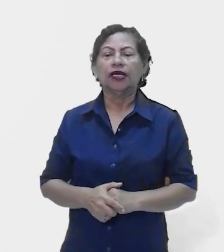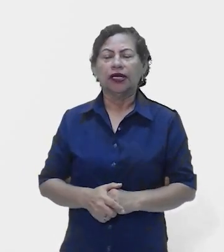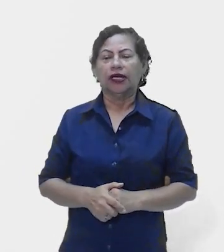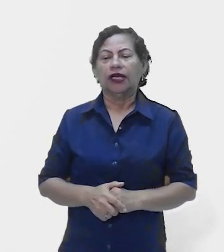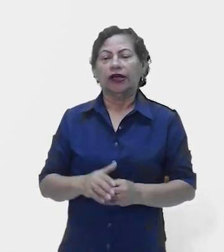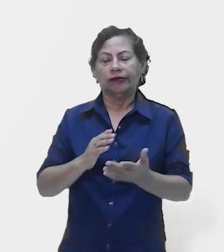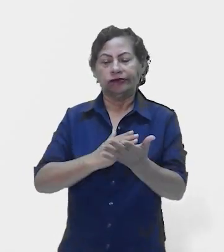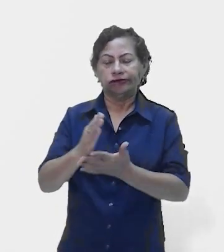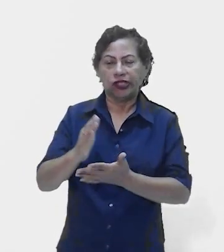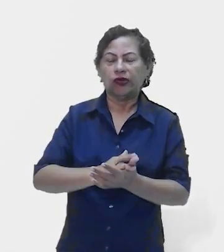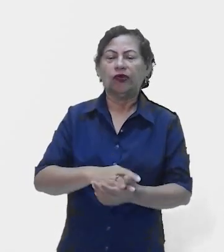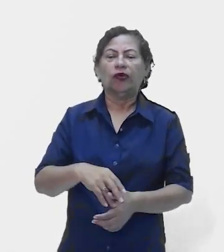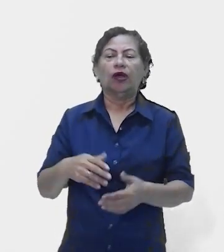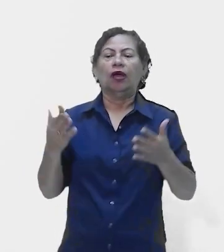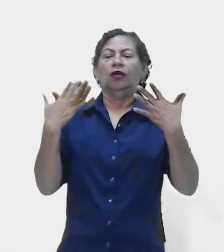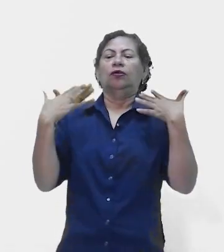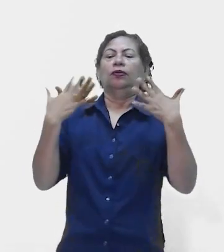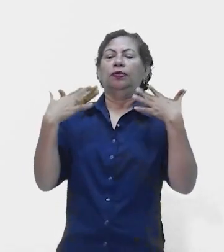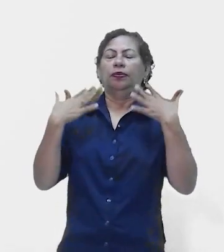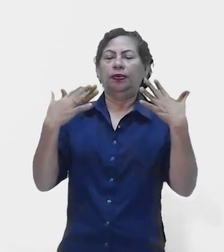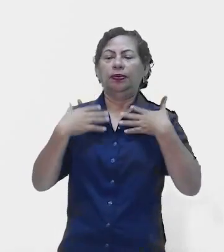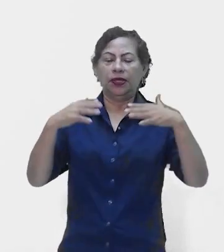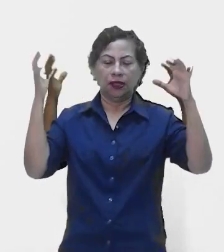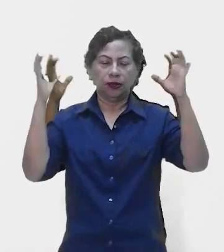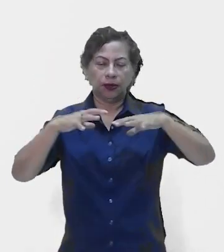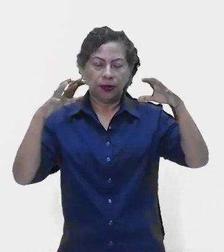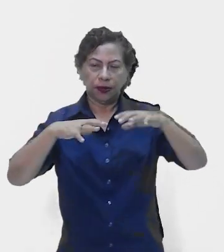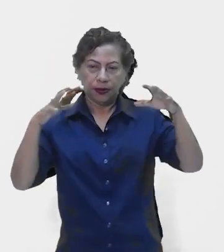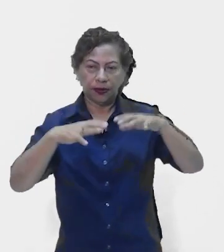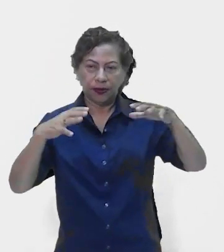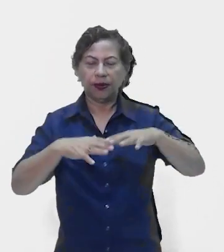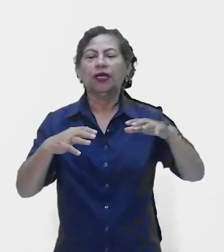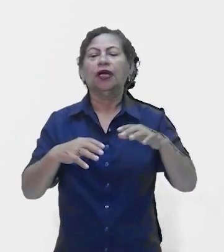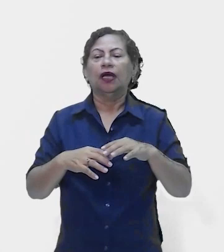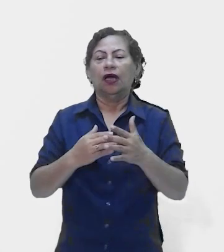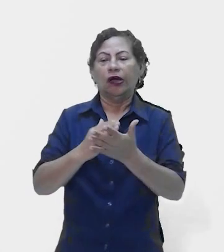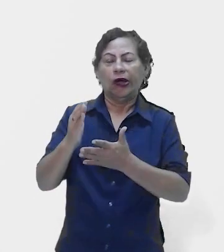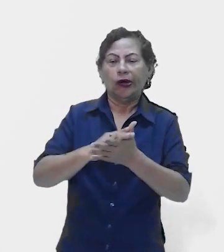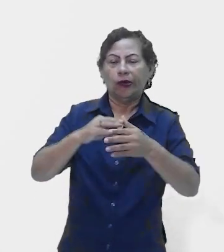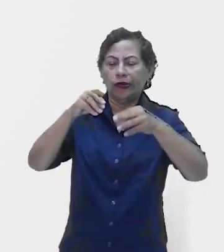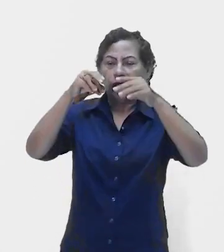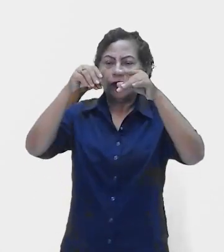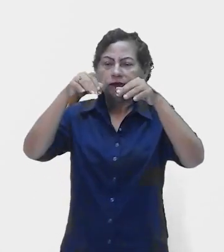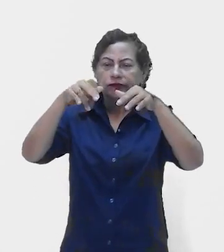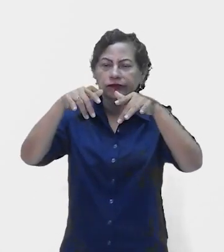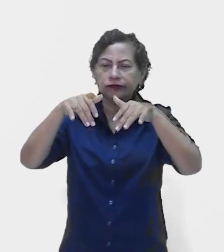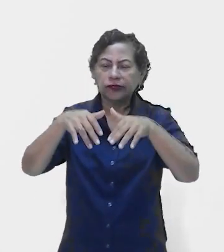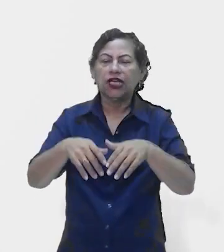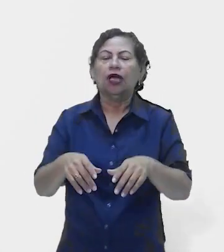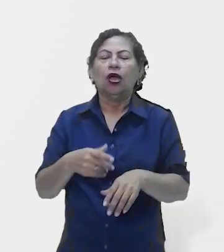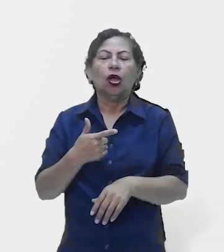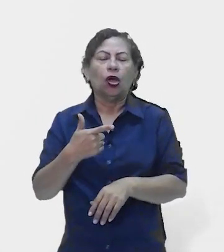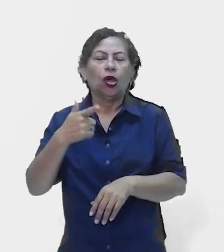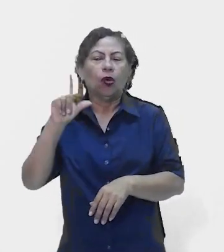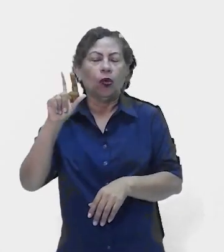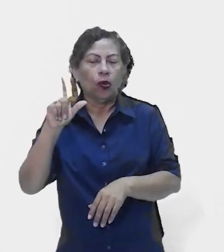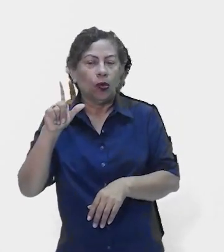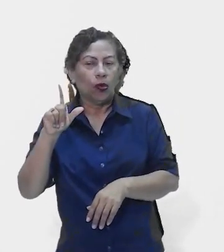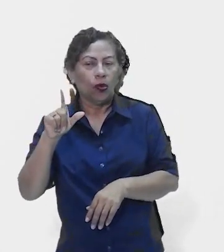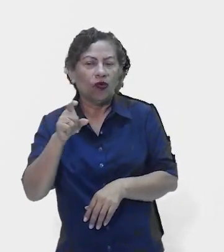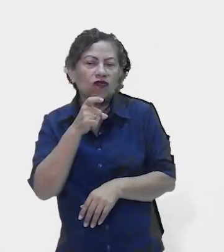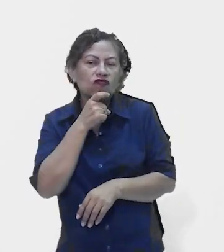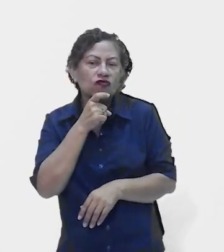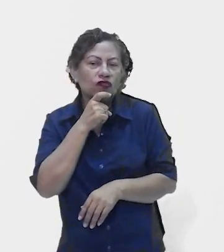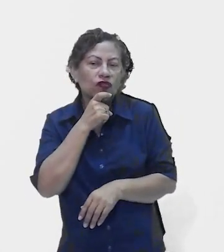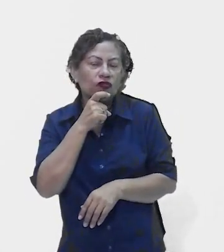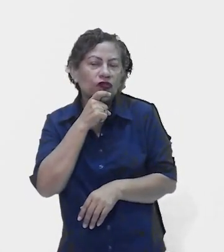país, o clima tropical na região sudeste, parte do nordeste, o clima subtropical na região sul. E